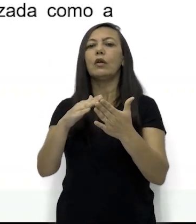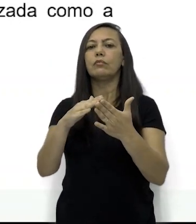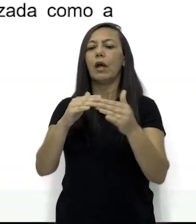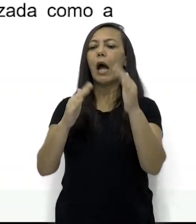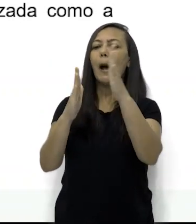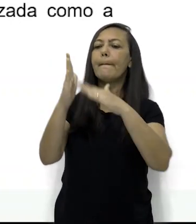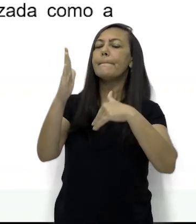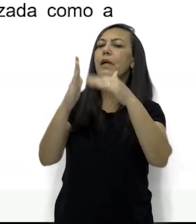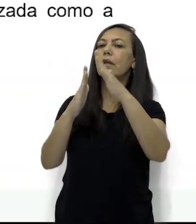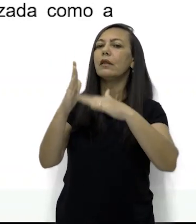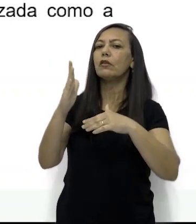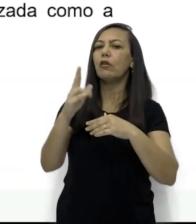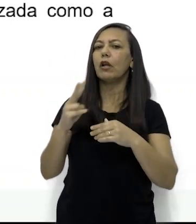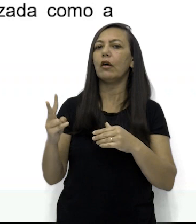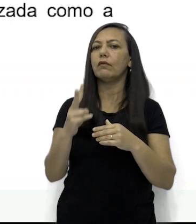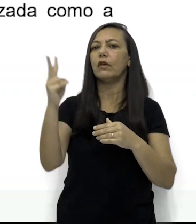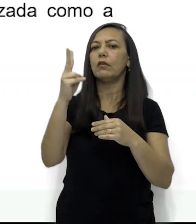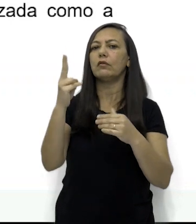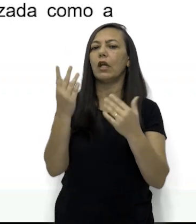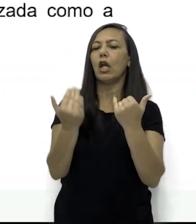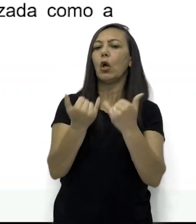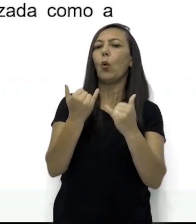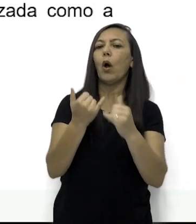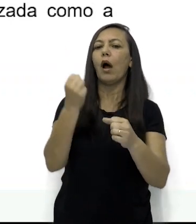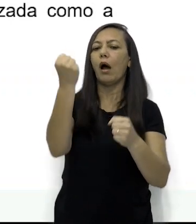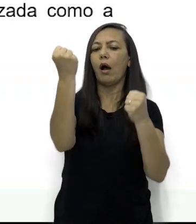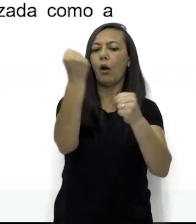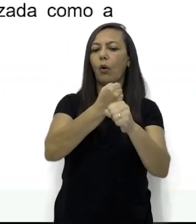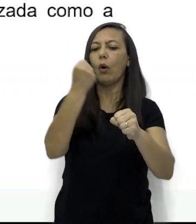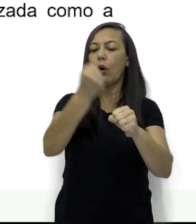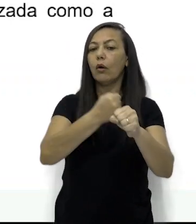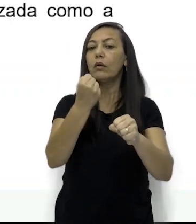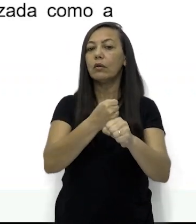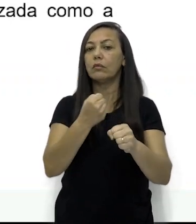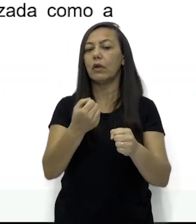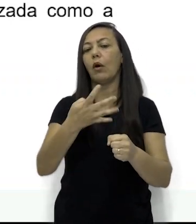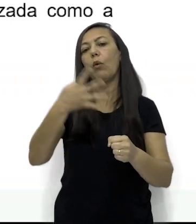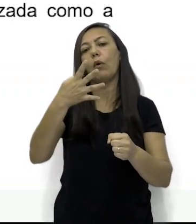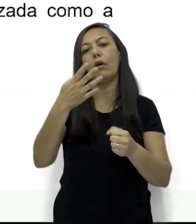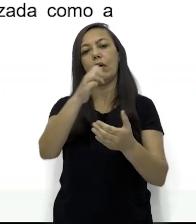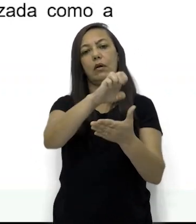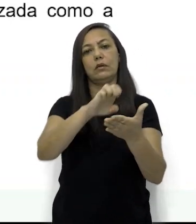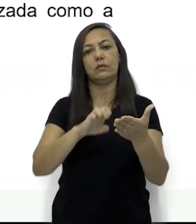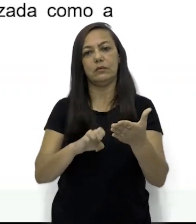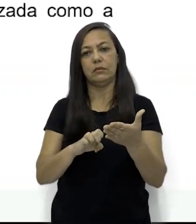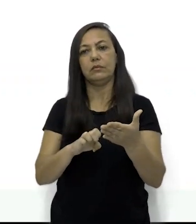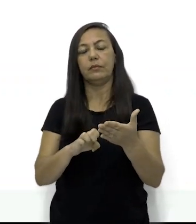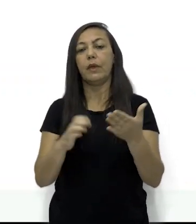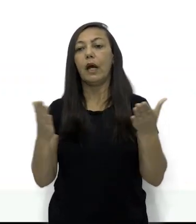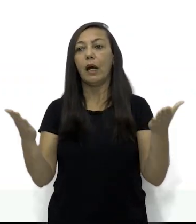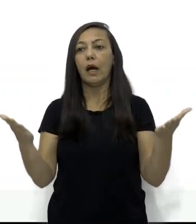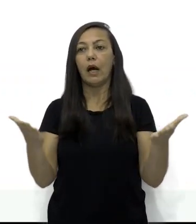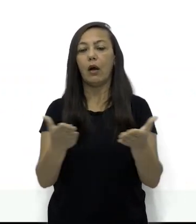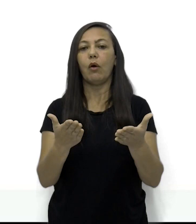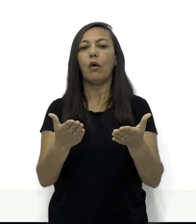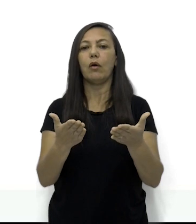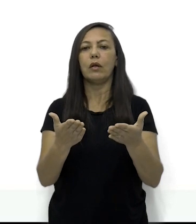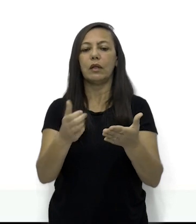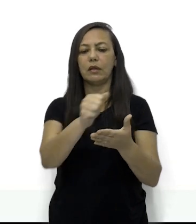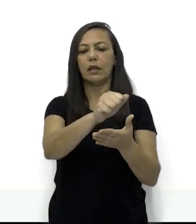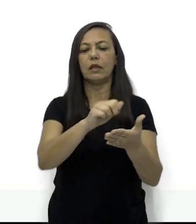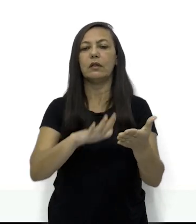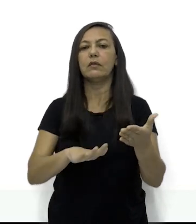a pintura era tão valorizada como a escultura. E esse foi o quarto exercício. Agora, nós iremos para